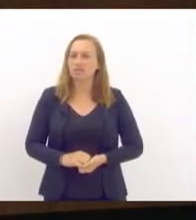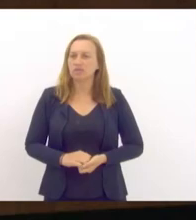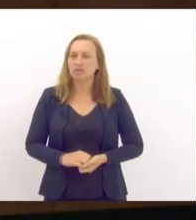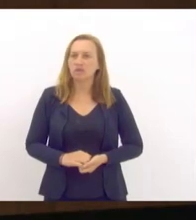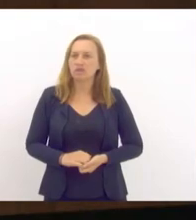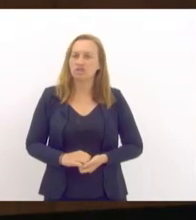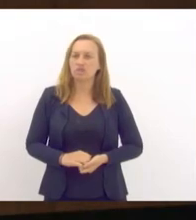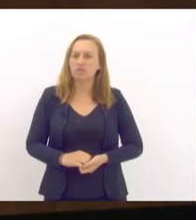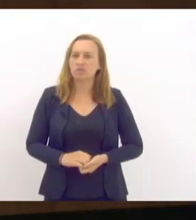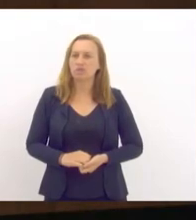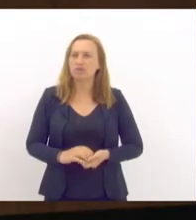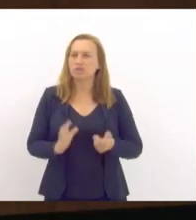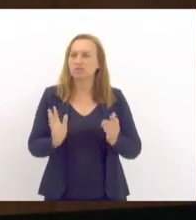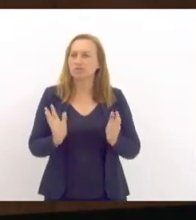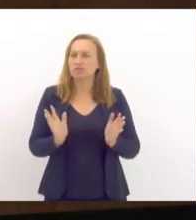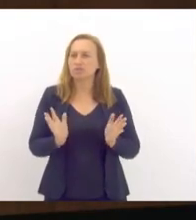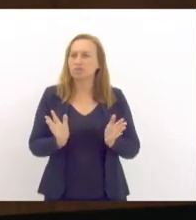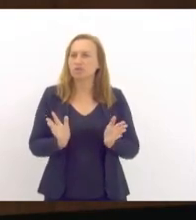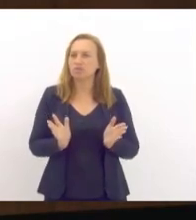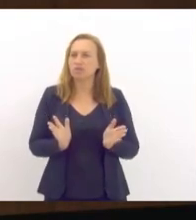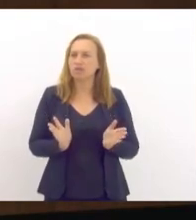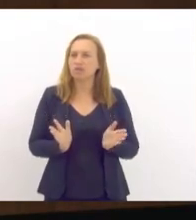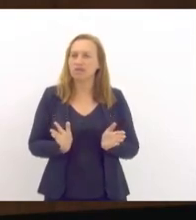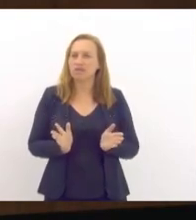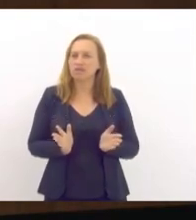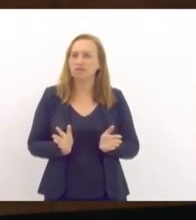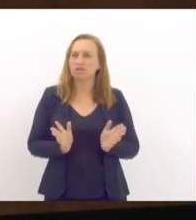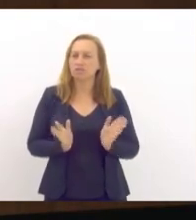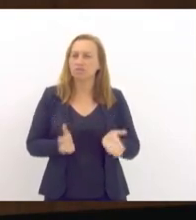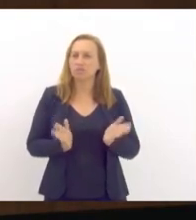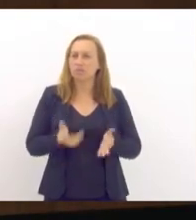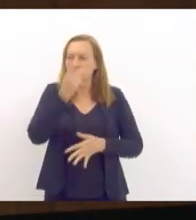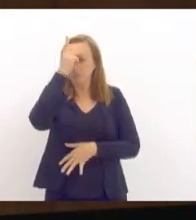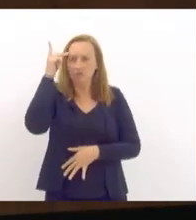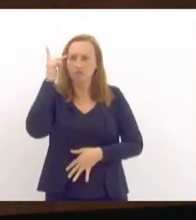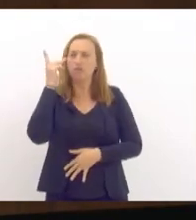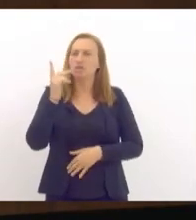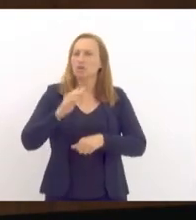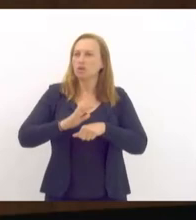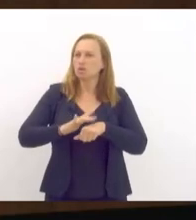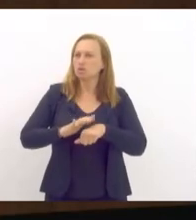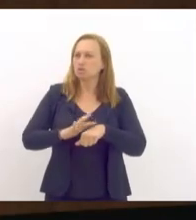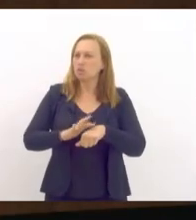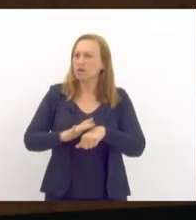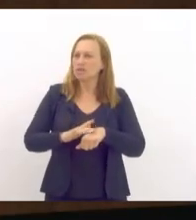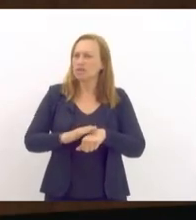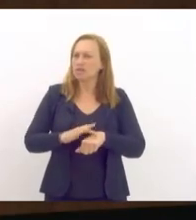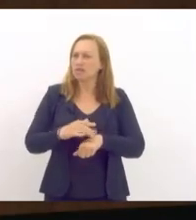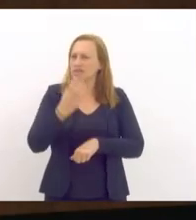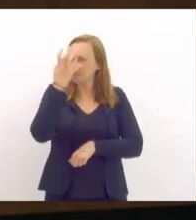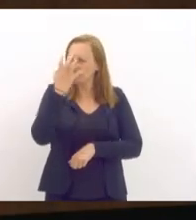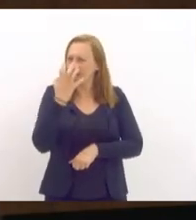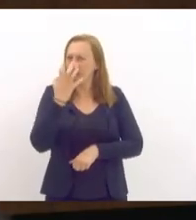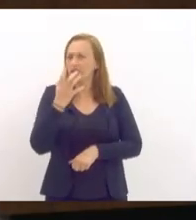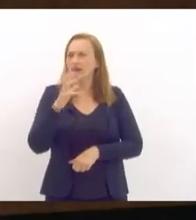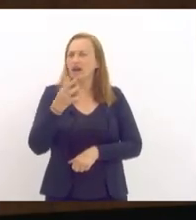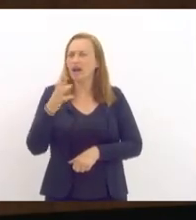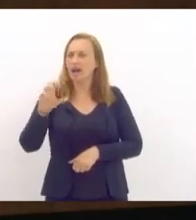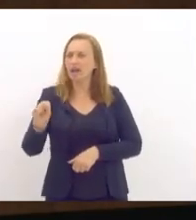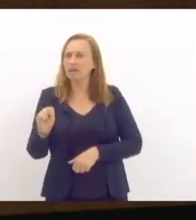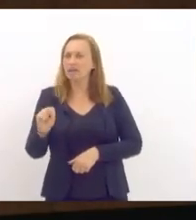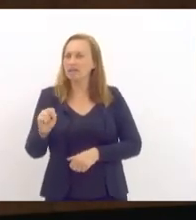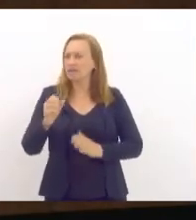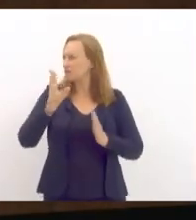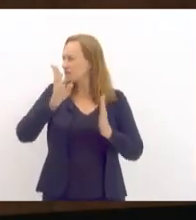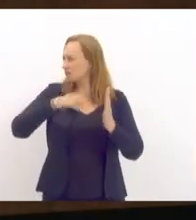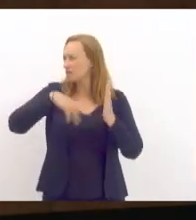vamos ter aqui hoje uma pessoa com uma doença rara que pinta quadros